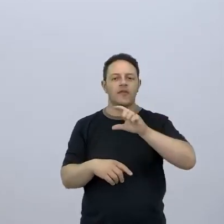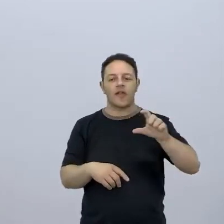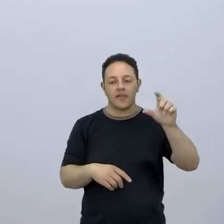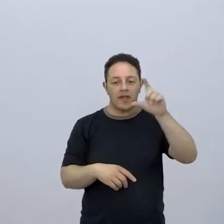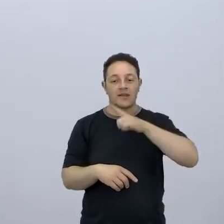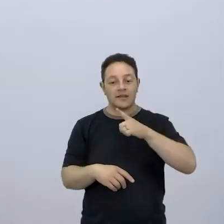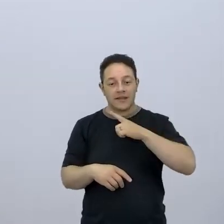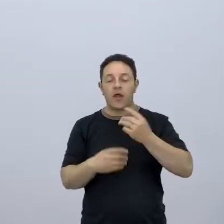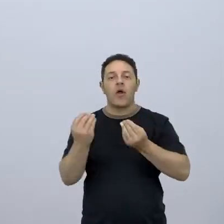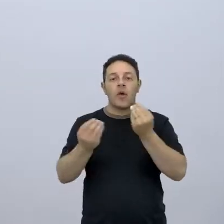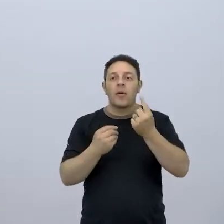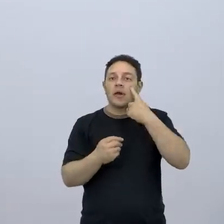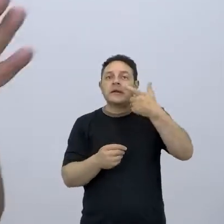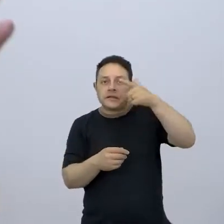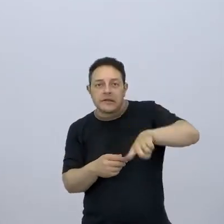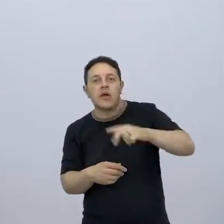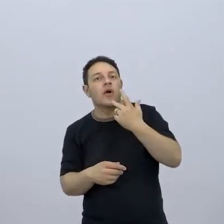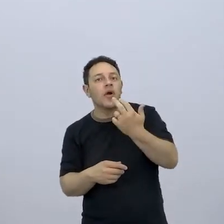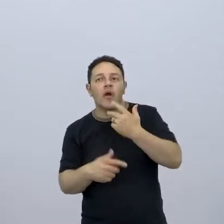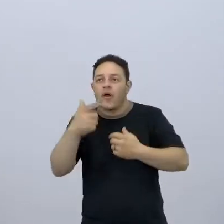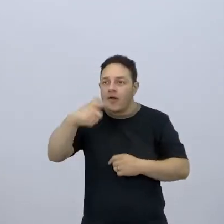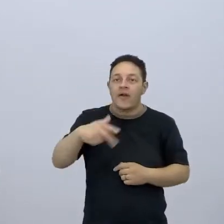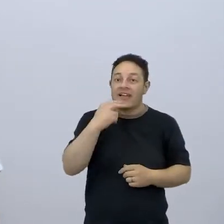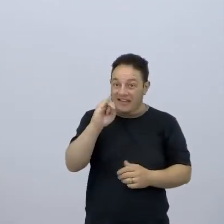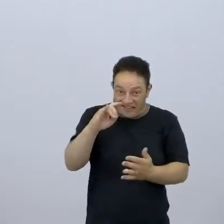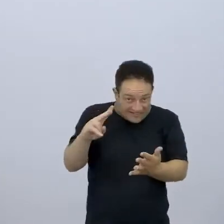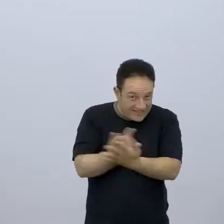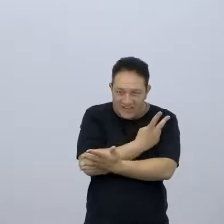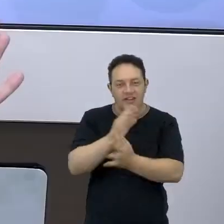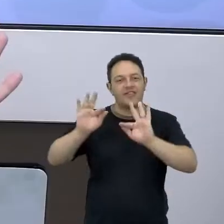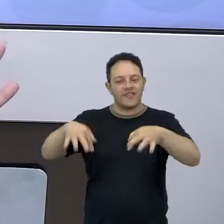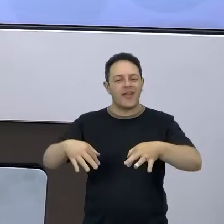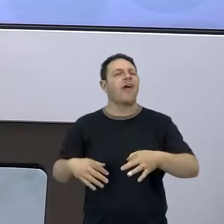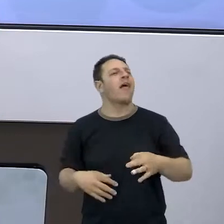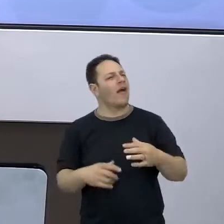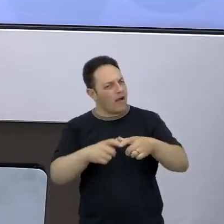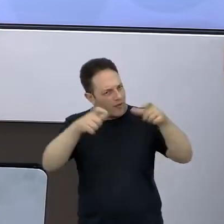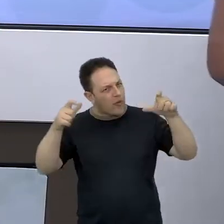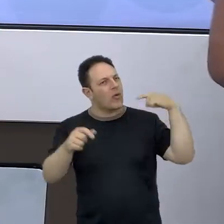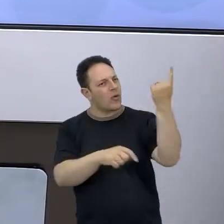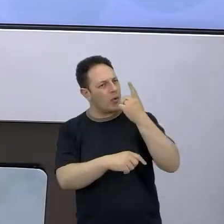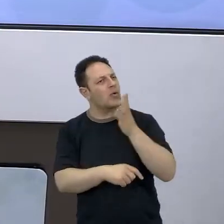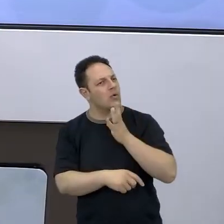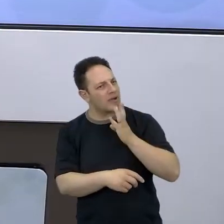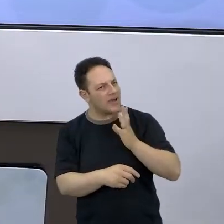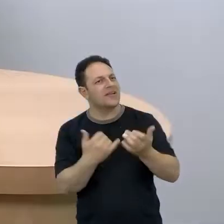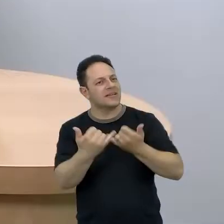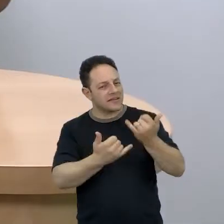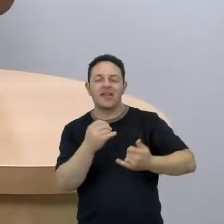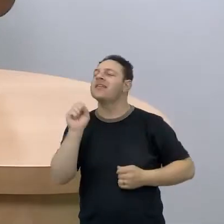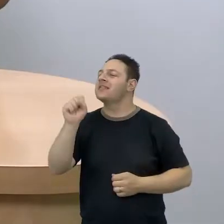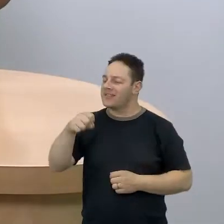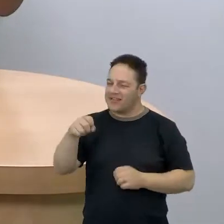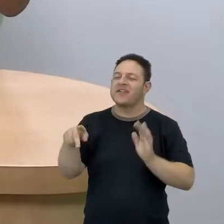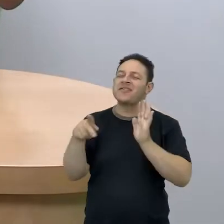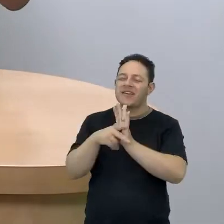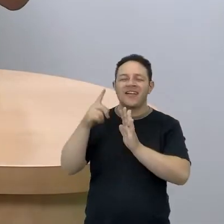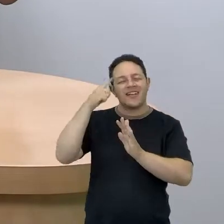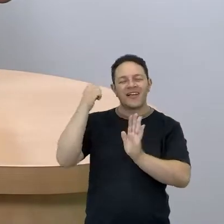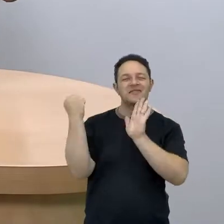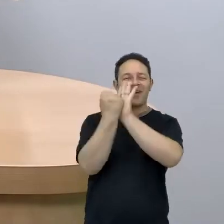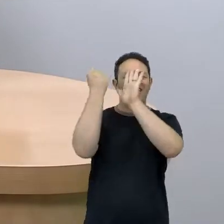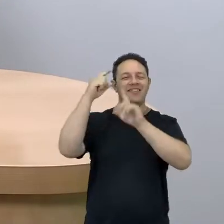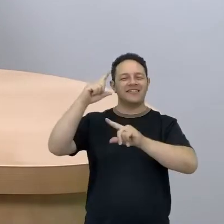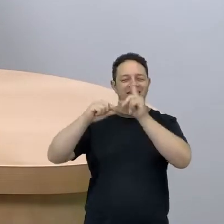essa sequência de cores. Se você errar, findou o jogo, É né? bem conhecido esse jogo, né? Sim, bem conhecido. mesmo. Inclusive da Estrela, né? Ela, a professora até Sim. falou